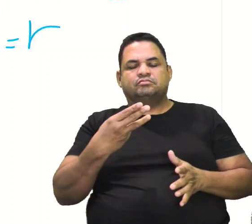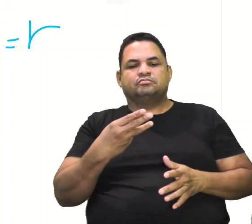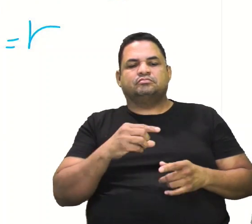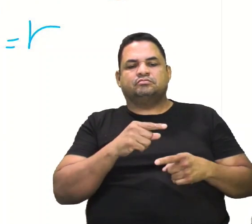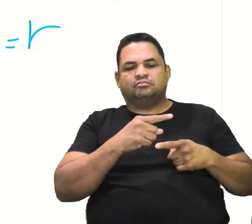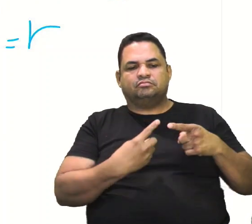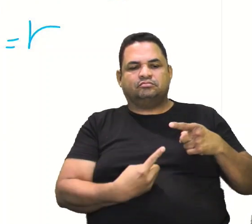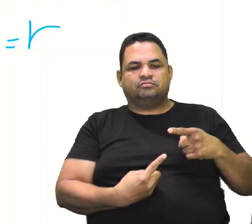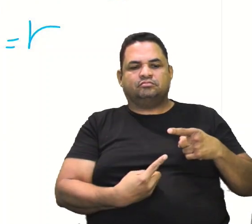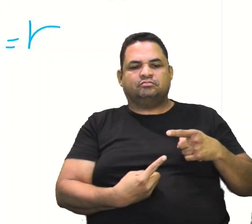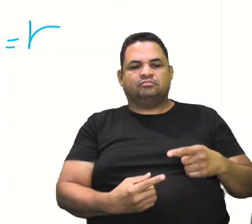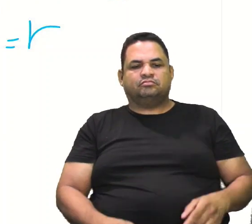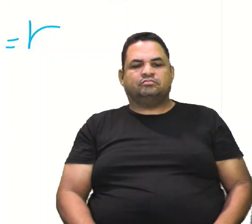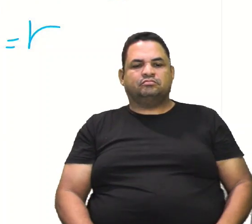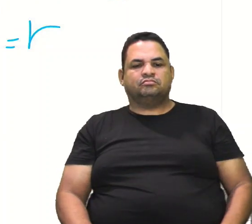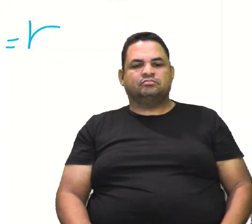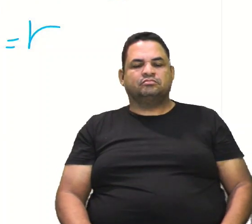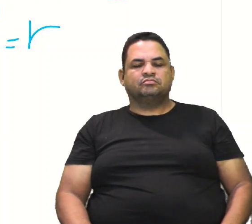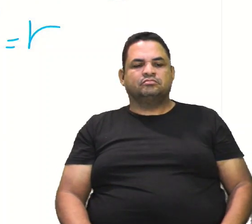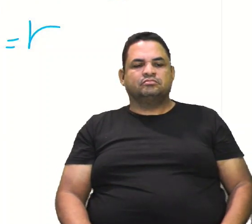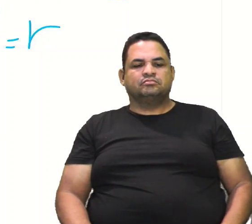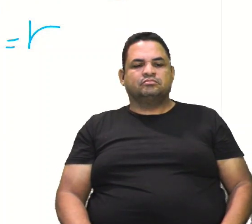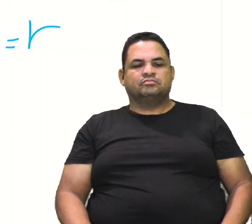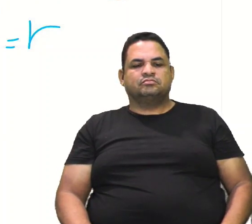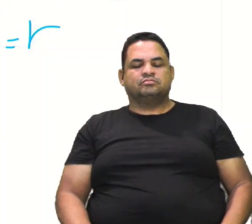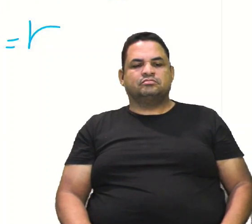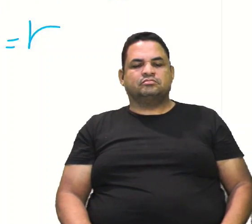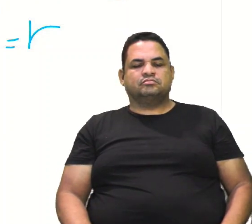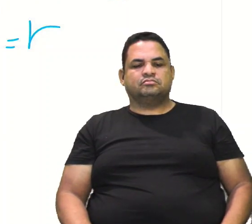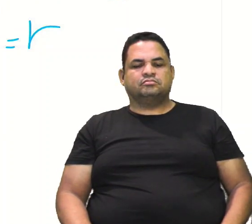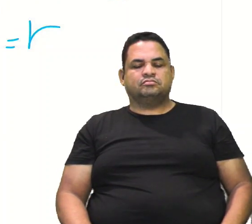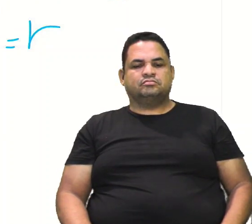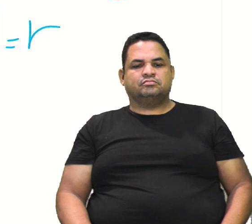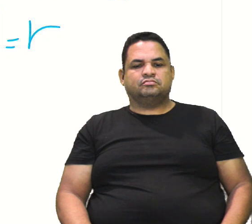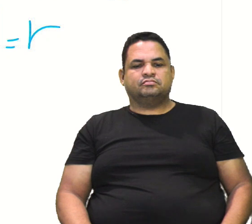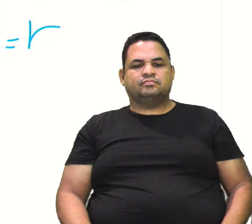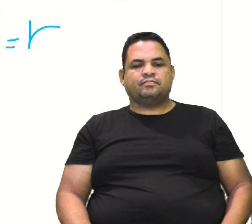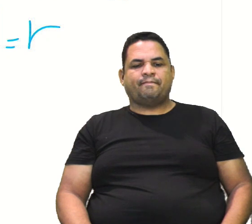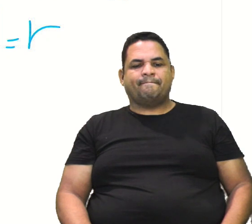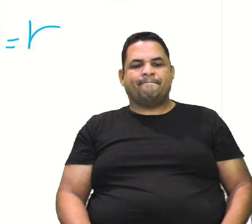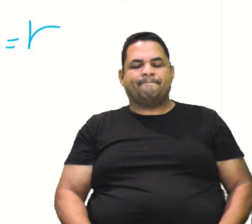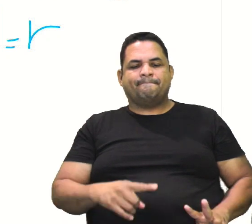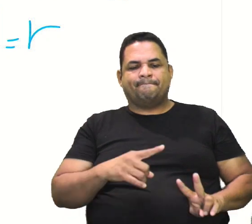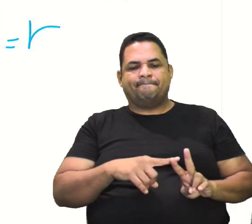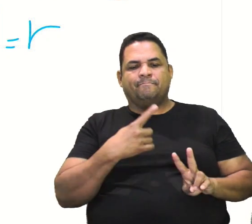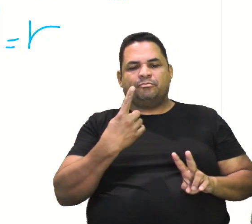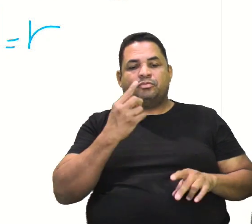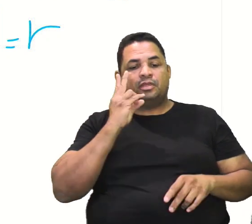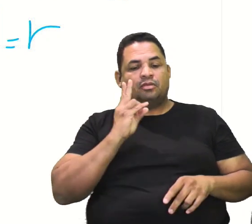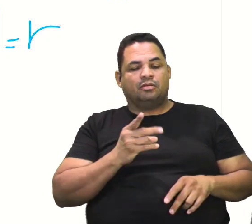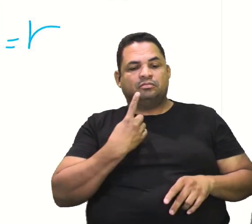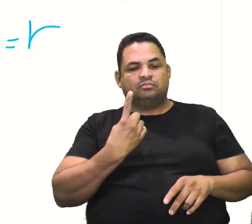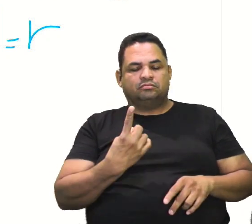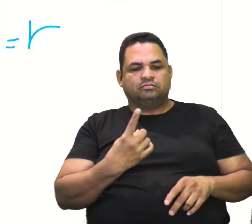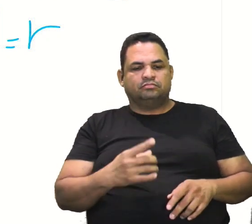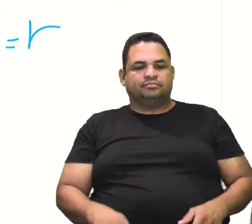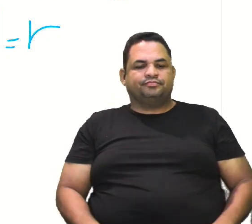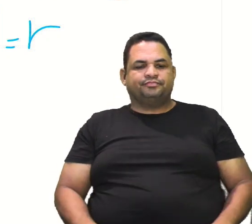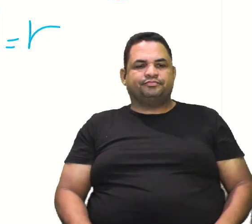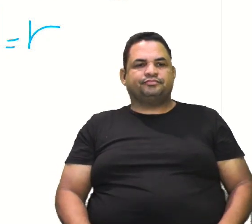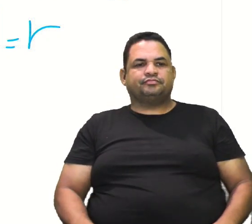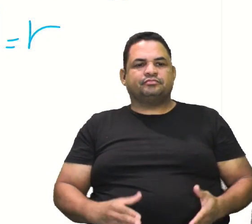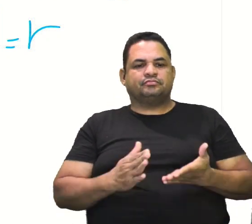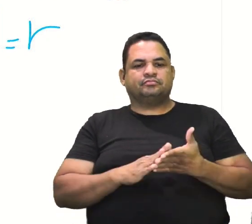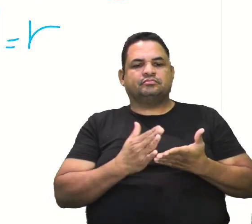3 sobre 1, né? Isso. Olha lá, porque 1 ao quadrado é 1, aqui zerou e a raiz de 1 é 1. Beleza,